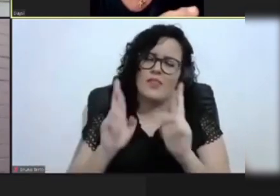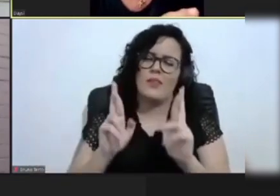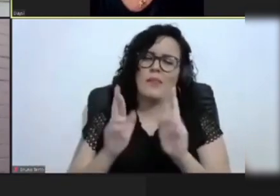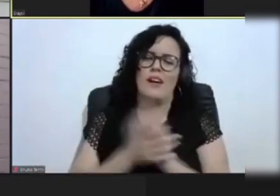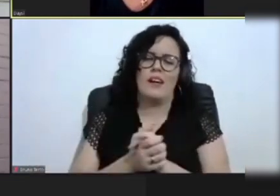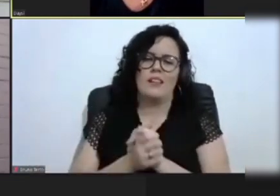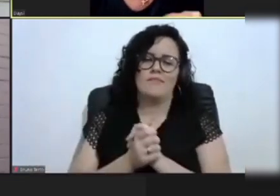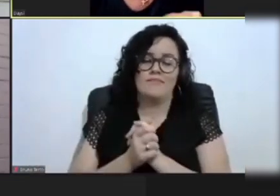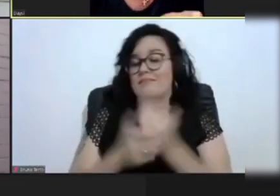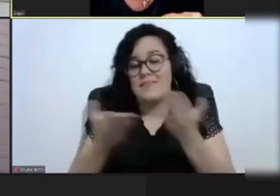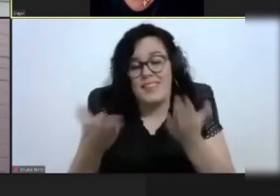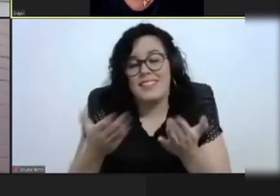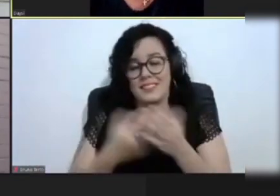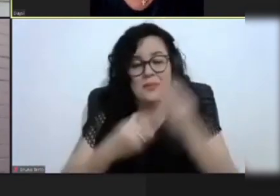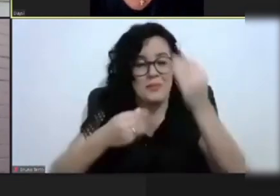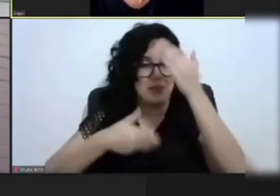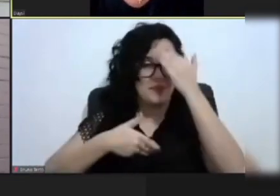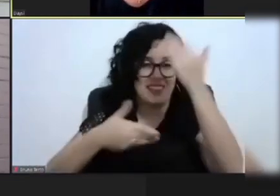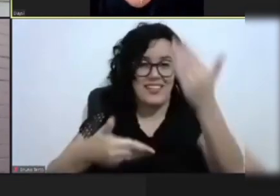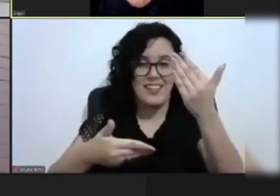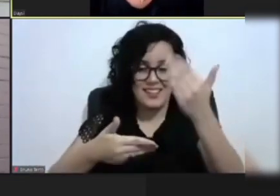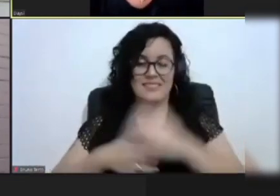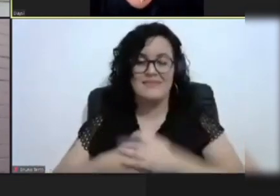E é isso. Eu agradeço muito.